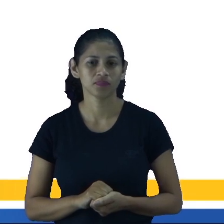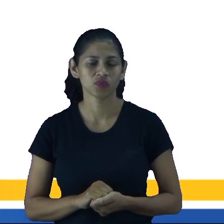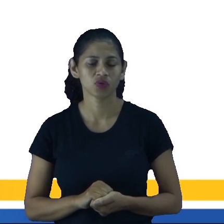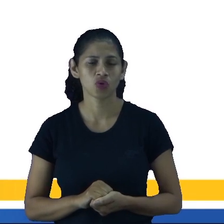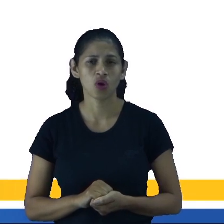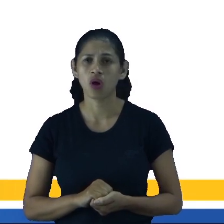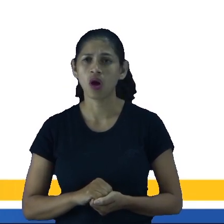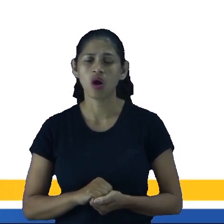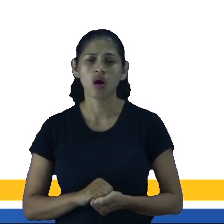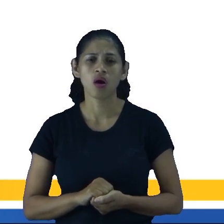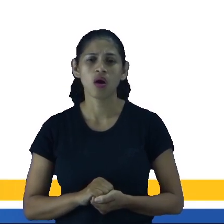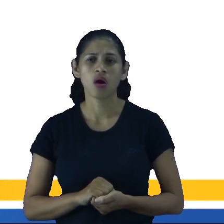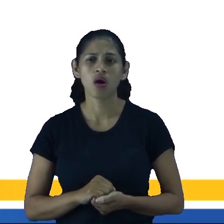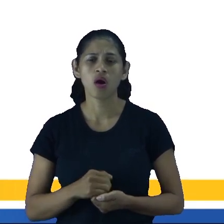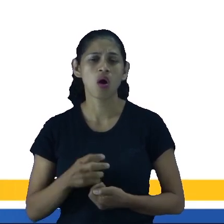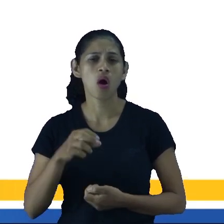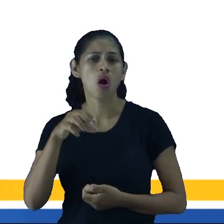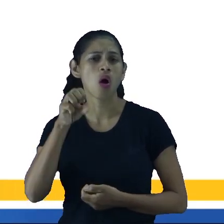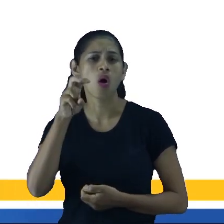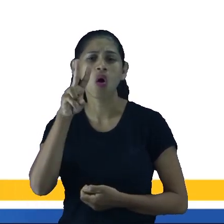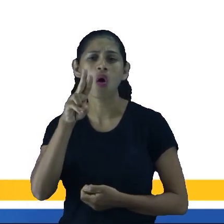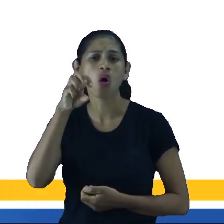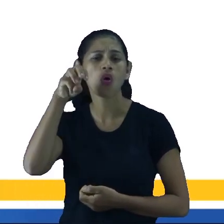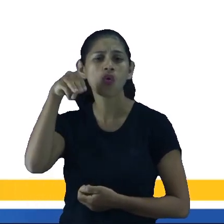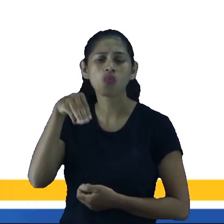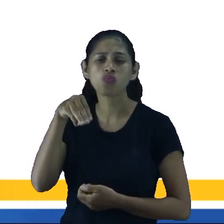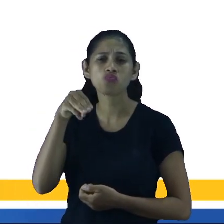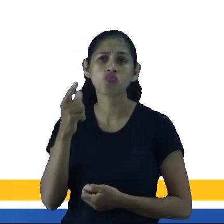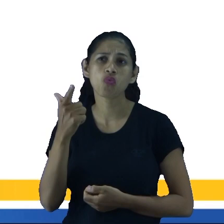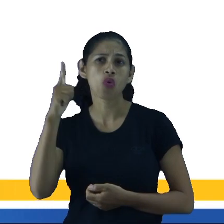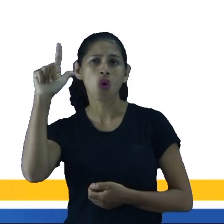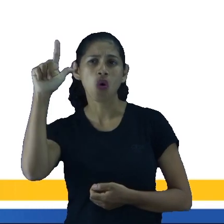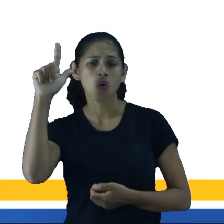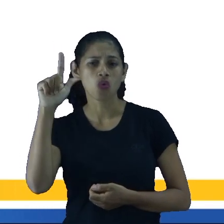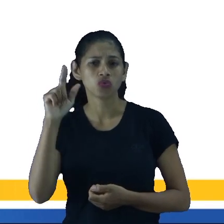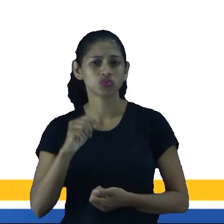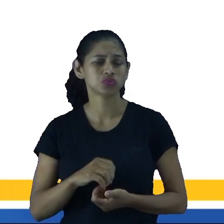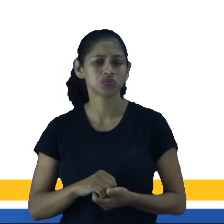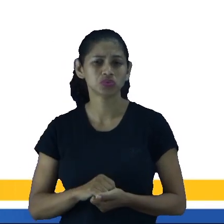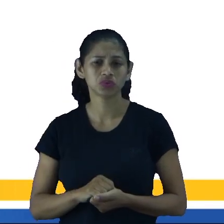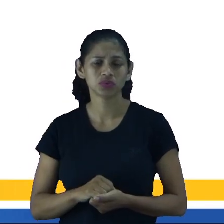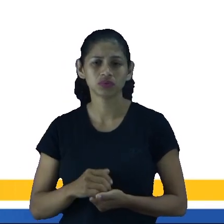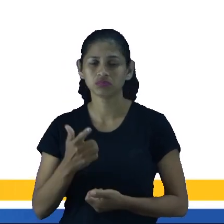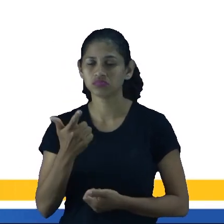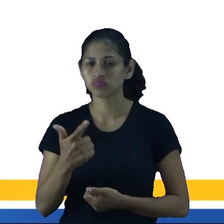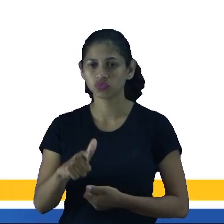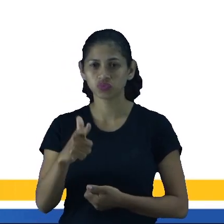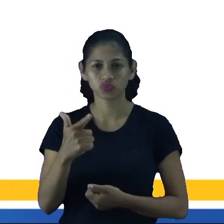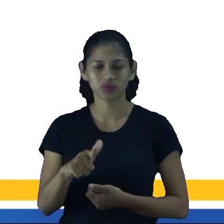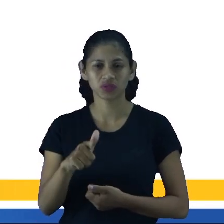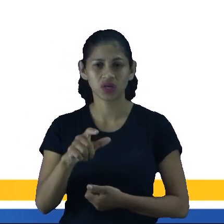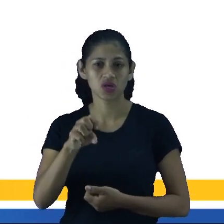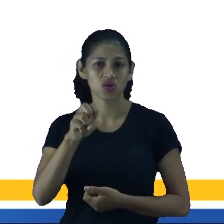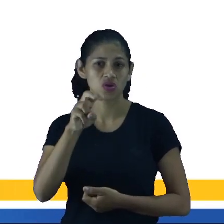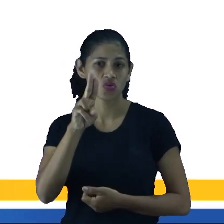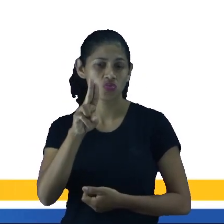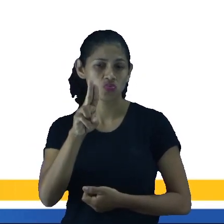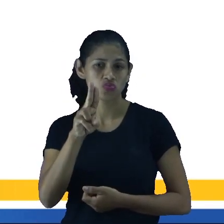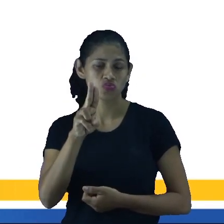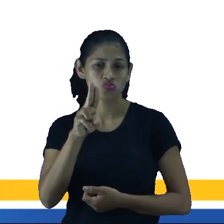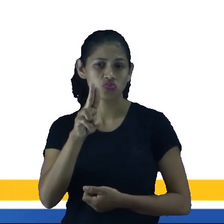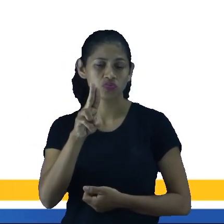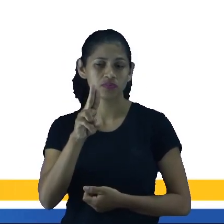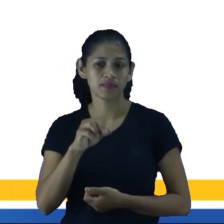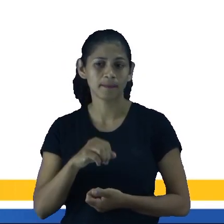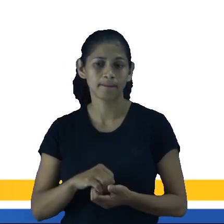Um outro disse, ha dicho isso, um outro, uma outra ha dicho isso. Pessoal, não tem um ou uma. Correto é